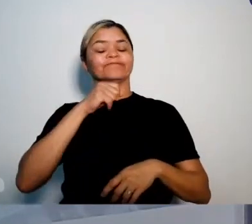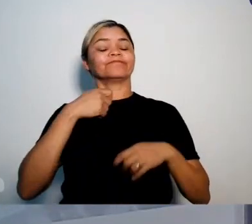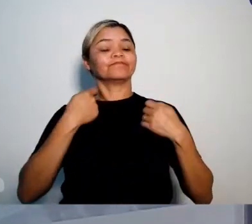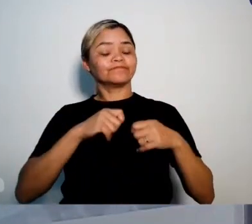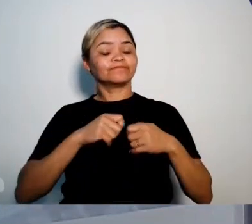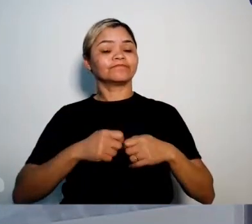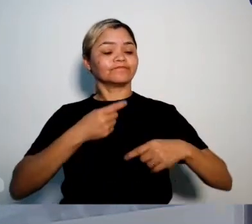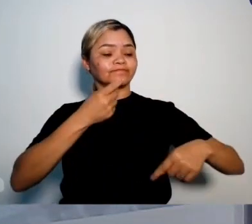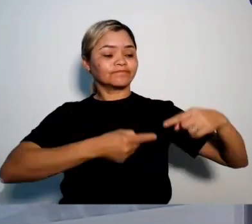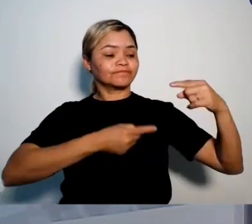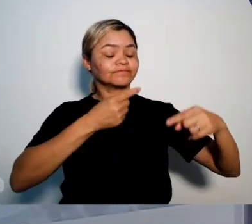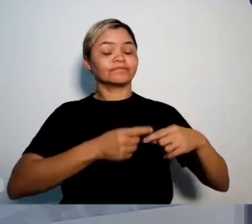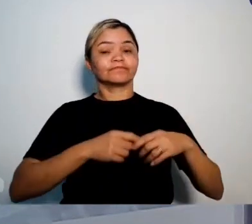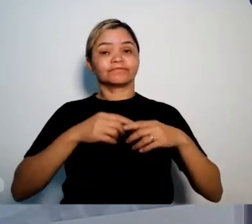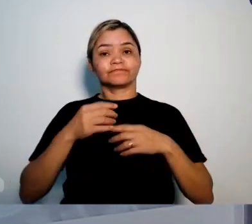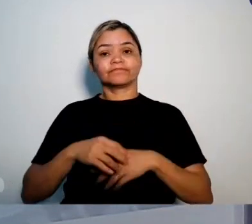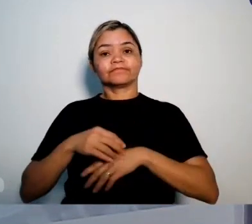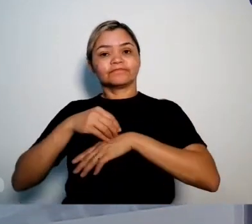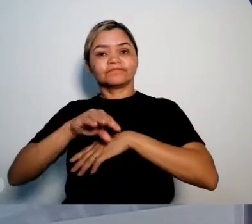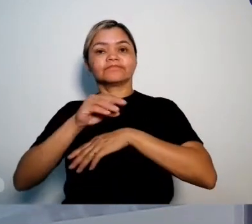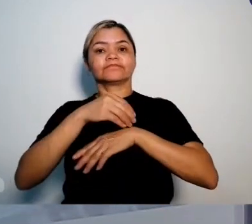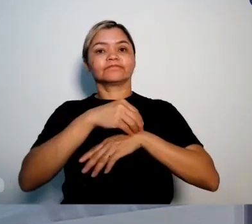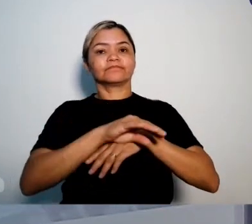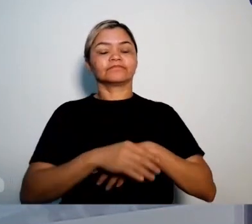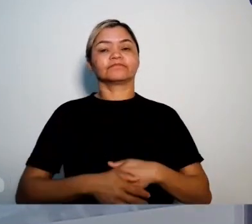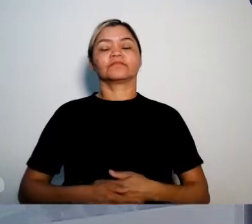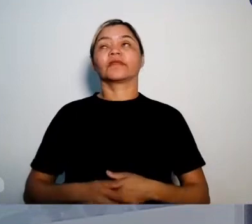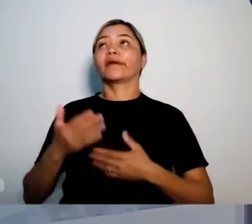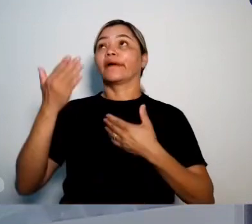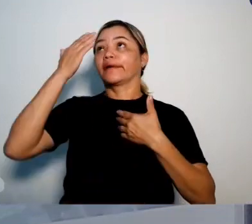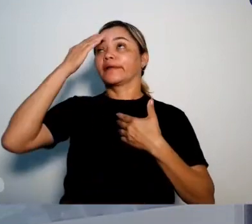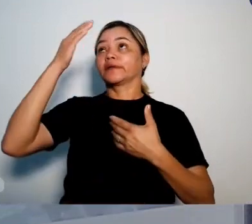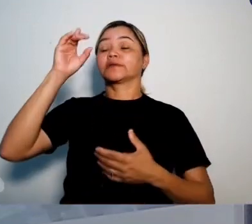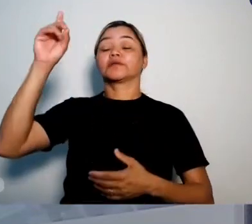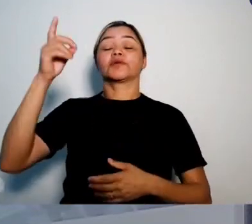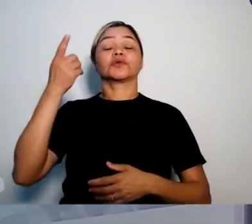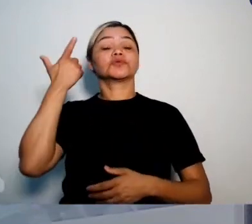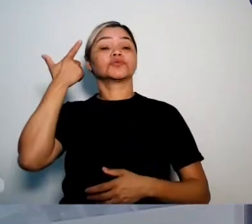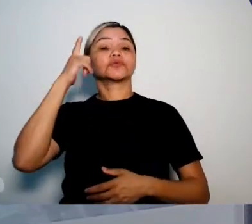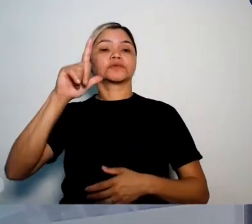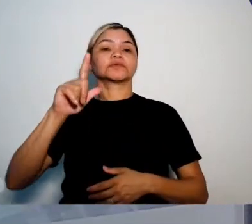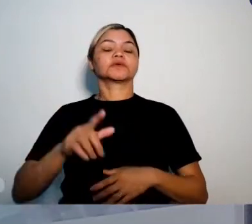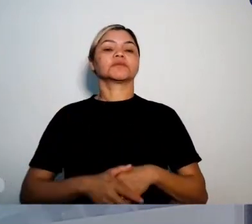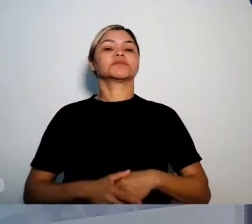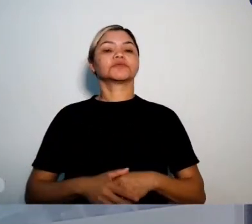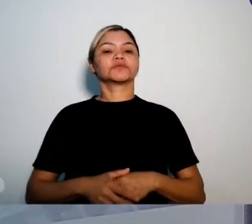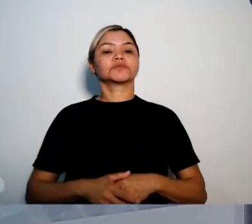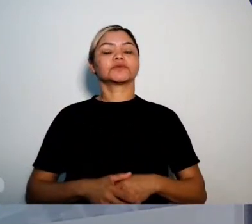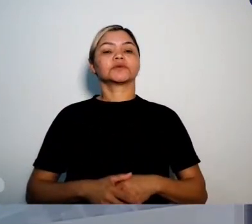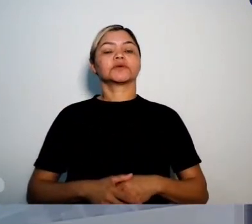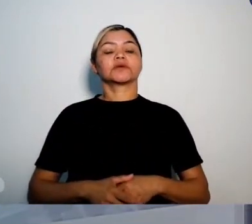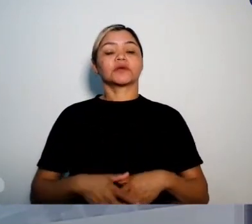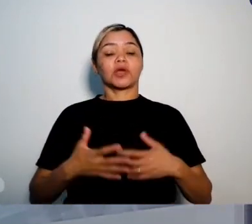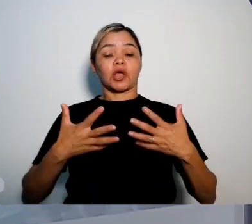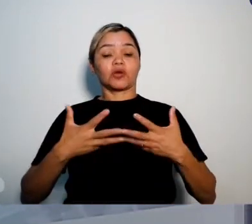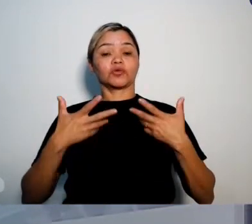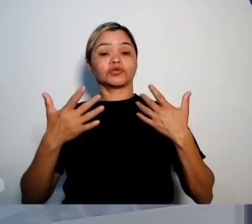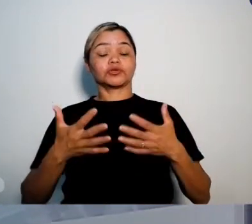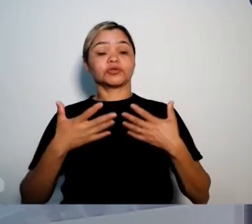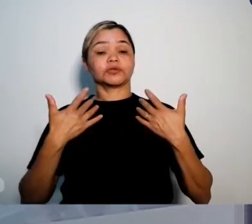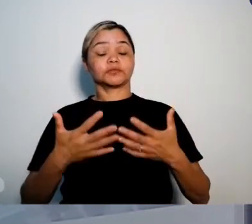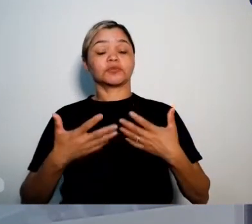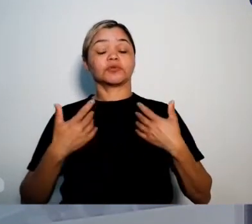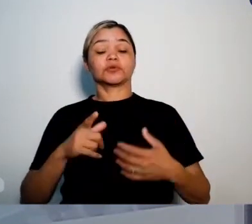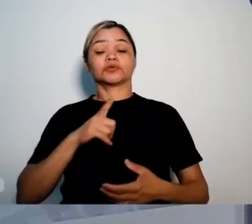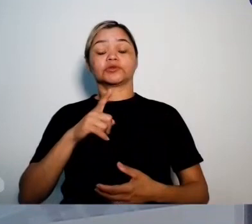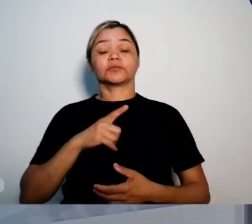nosso grito de alerta. Graças a Deus, tivemos grandes conquistas. Na linha do autismo, nós conseguimos que o